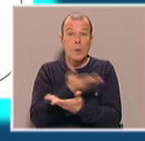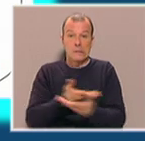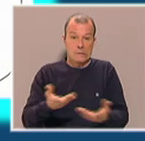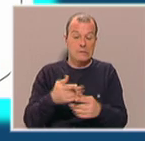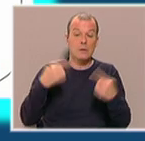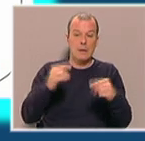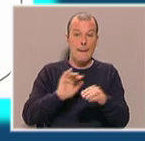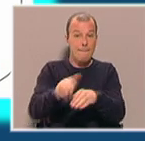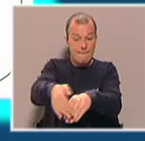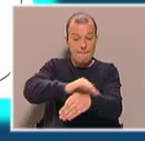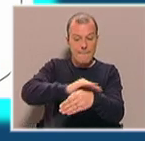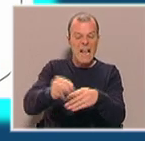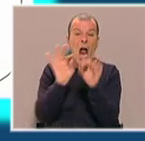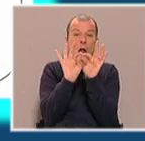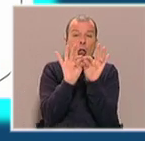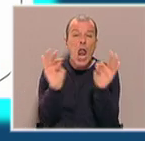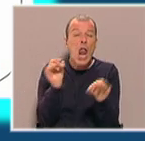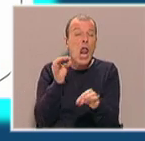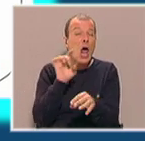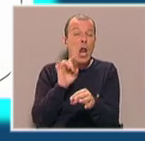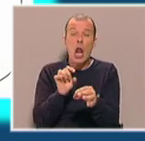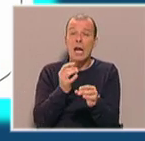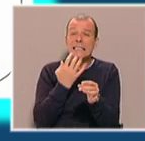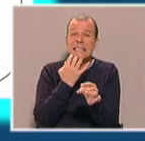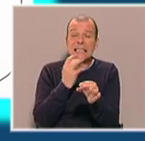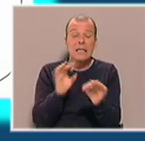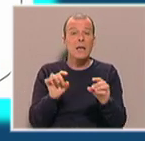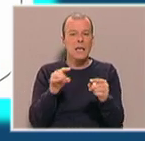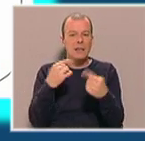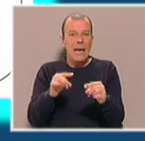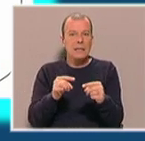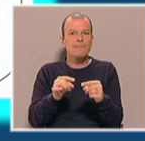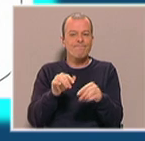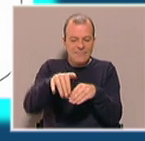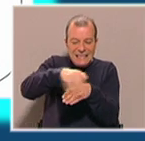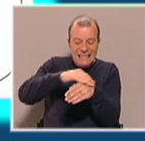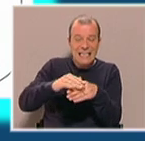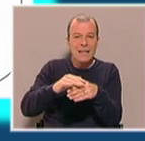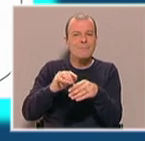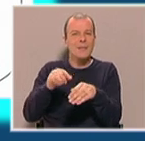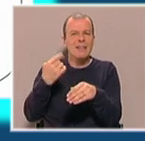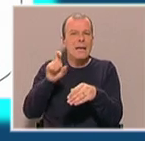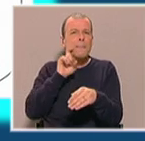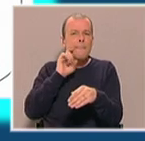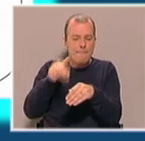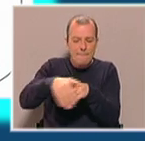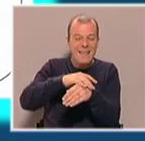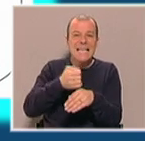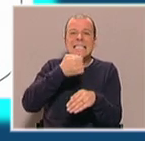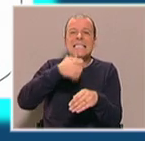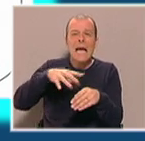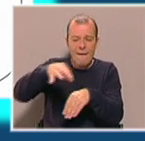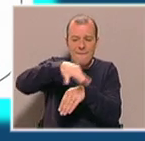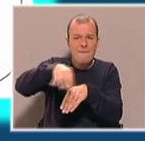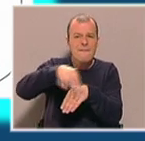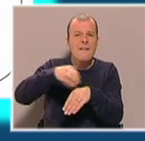pulmonares têm uma parede então muito fina, são muito vascularizados. O que é que isto quer dizer, muito vascularizados? São revestidos, têm vários vasos sanguíneos, neste